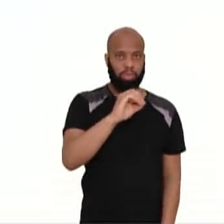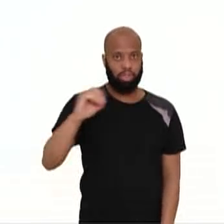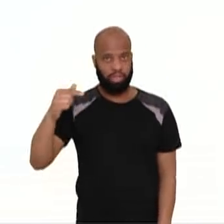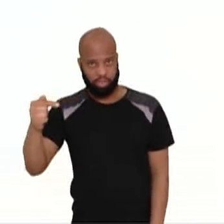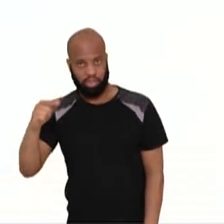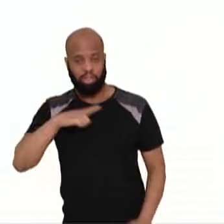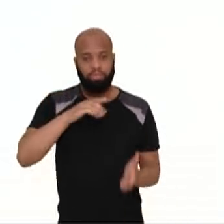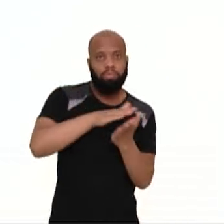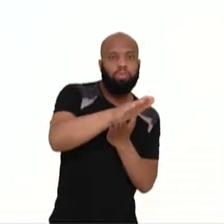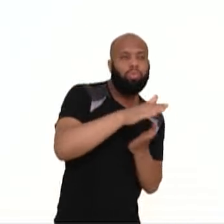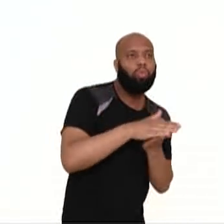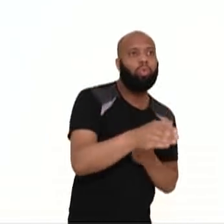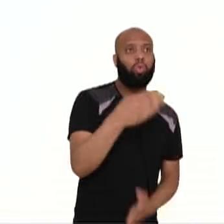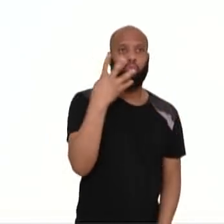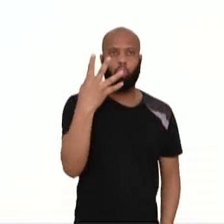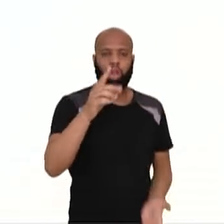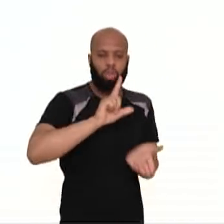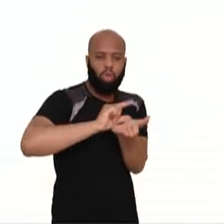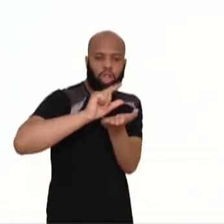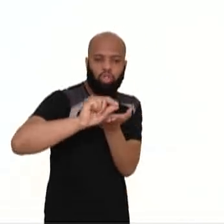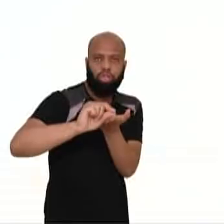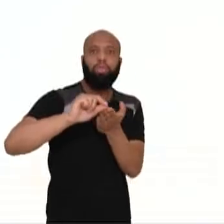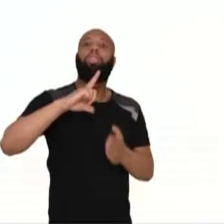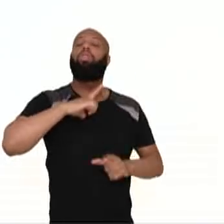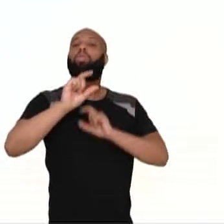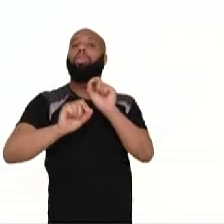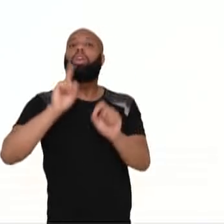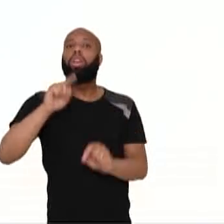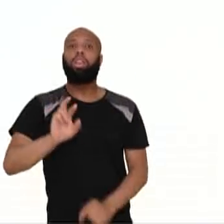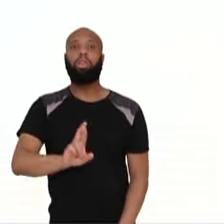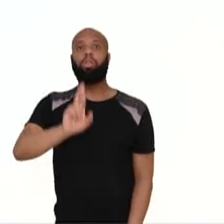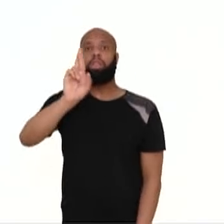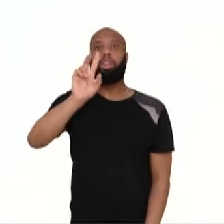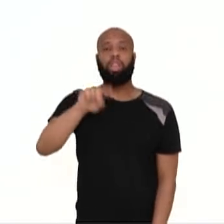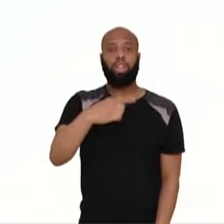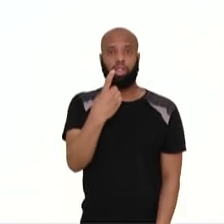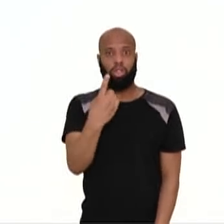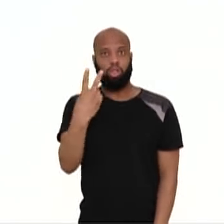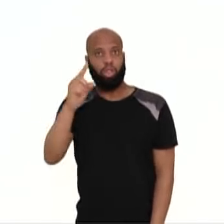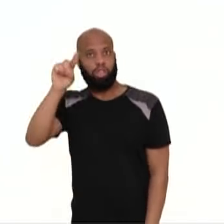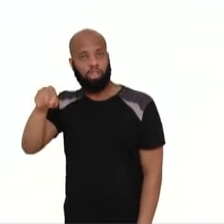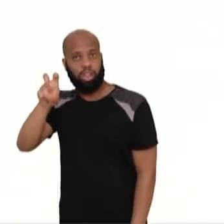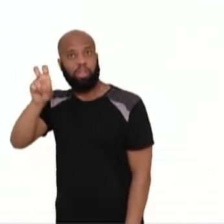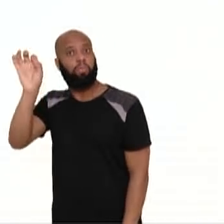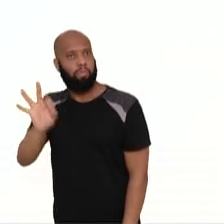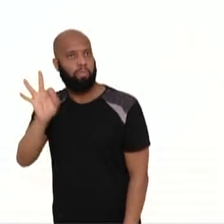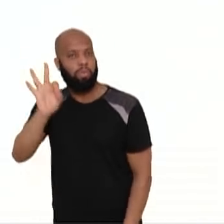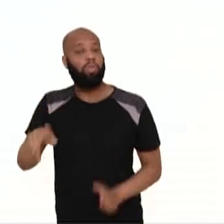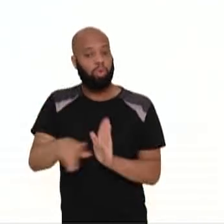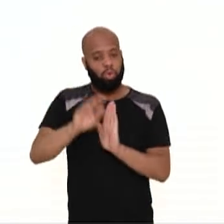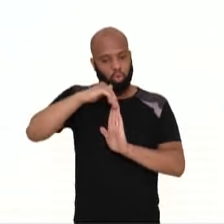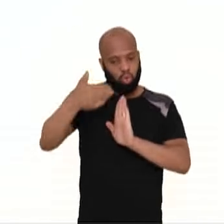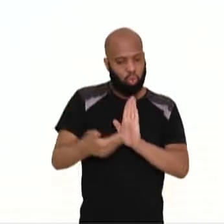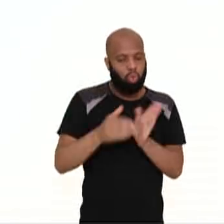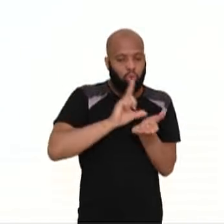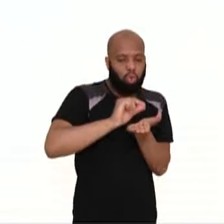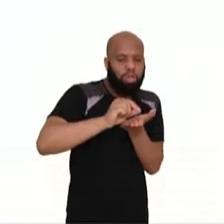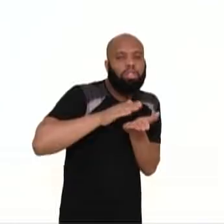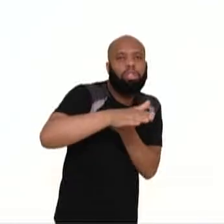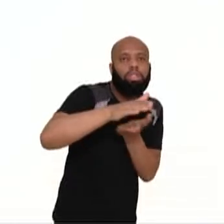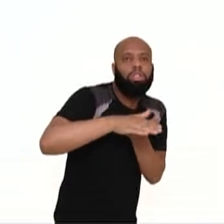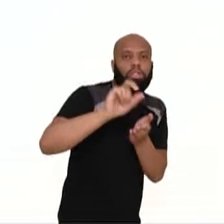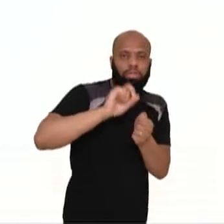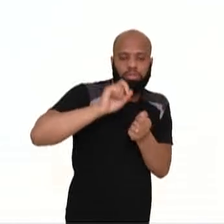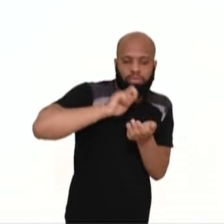2007, foi publicado 4 artigos, que representa 12,5% do total de artigos que